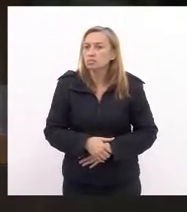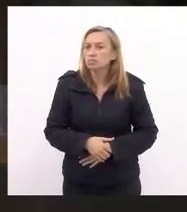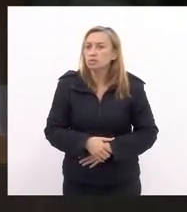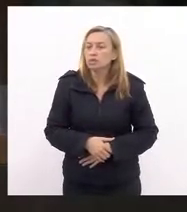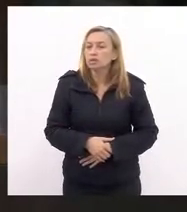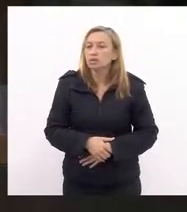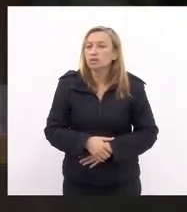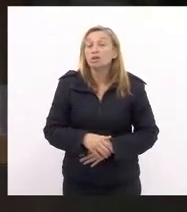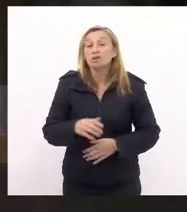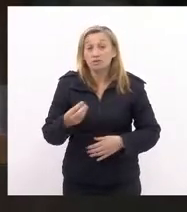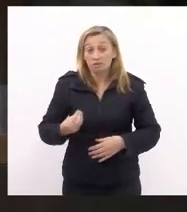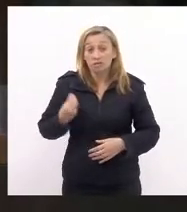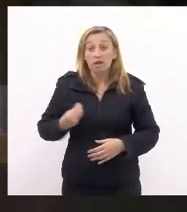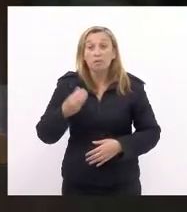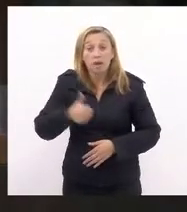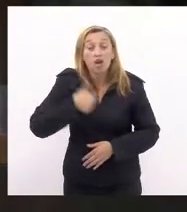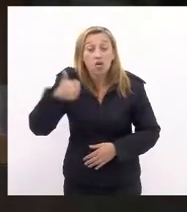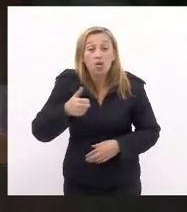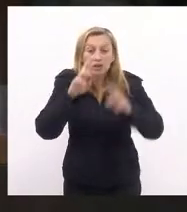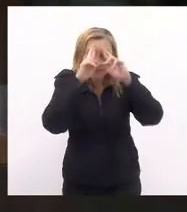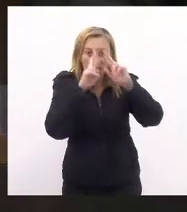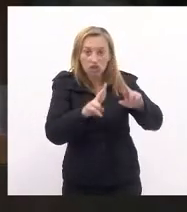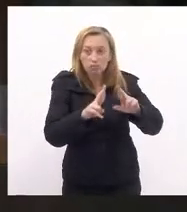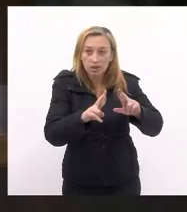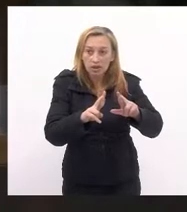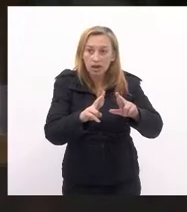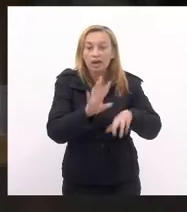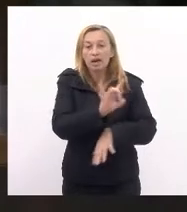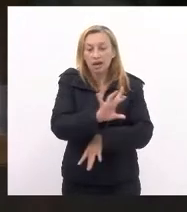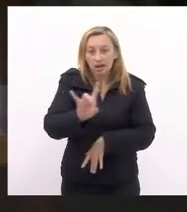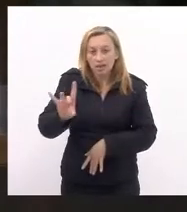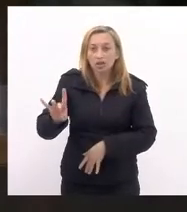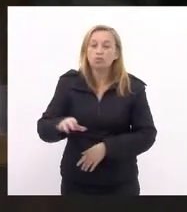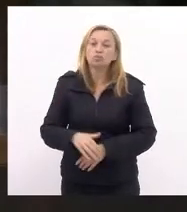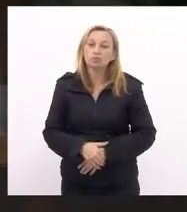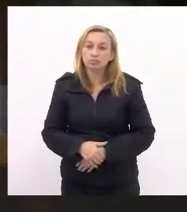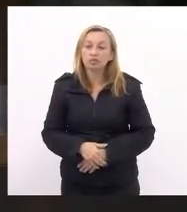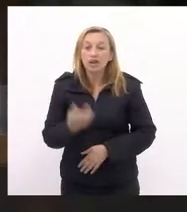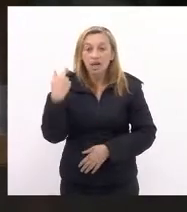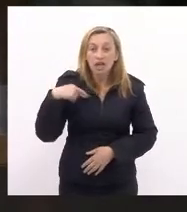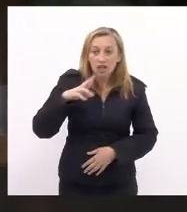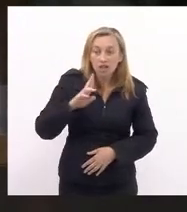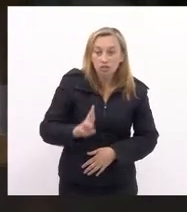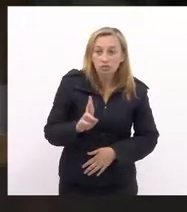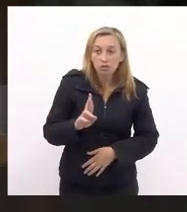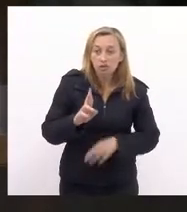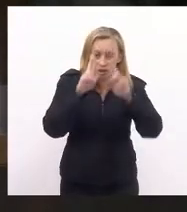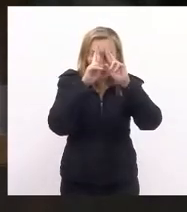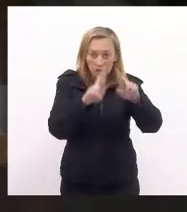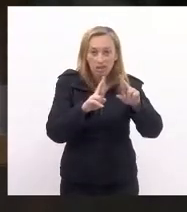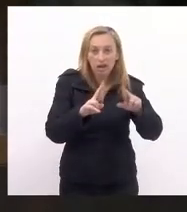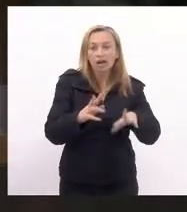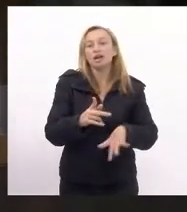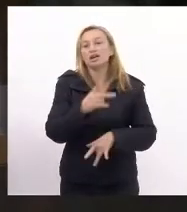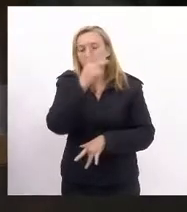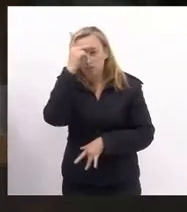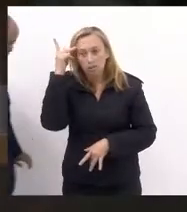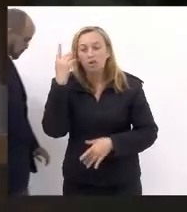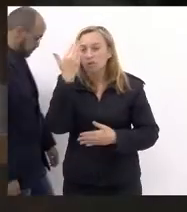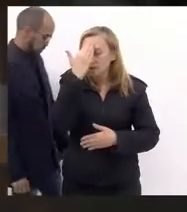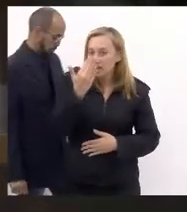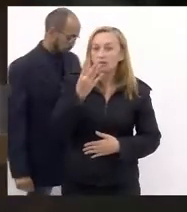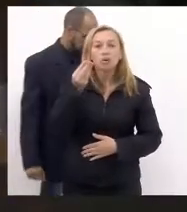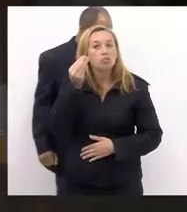vai viver muito melhor se a gente respeitar as diferenças e respeitar as pessoas. Então, muito obrigado